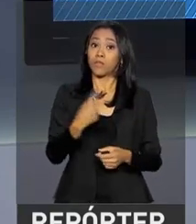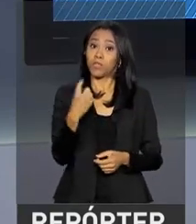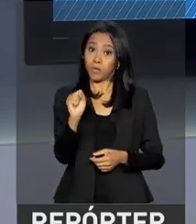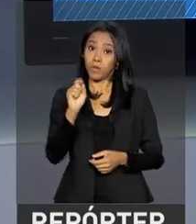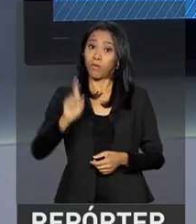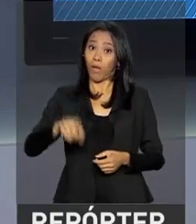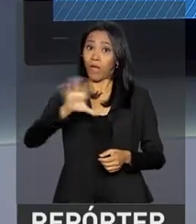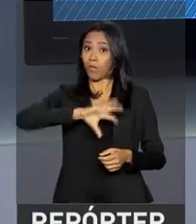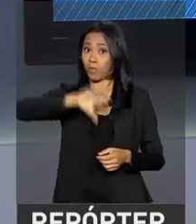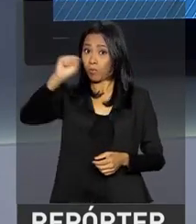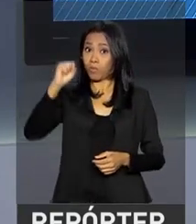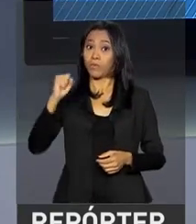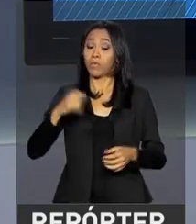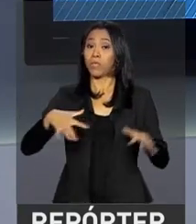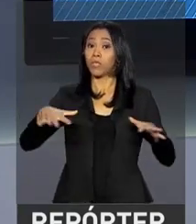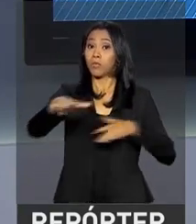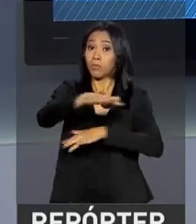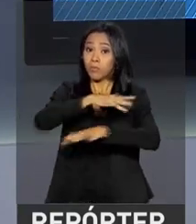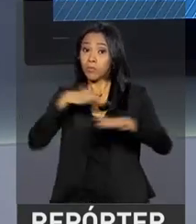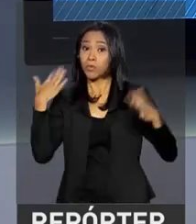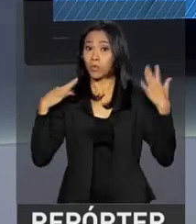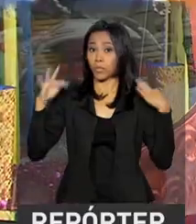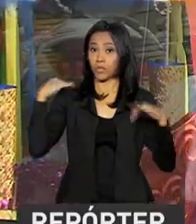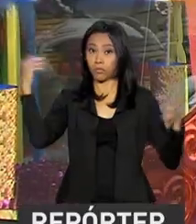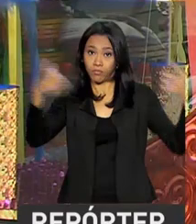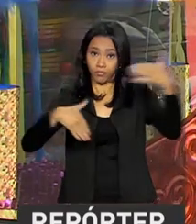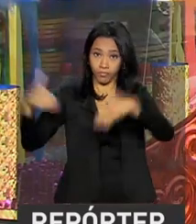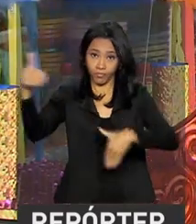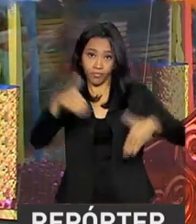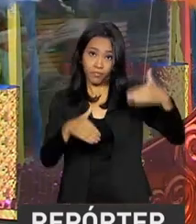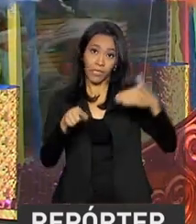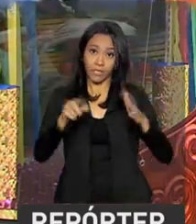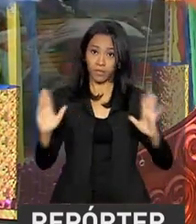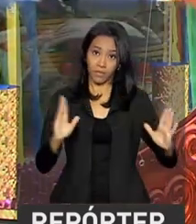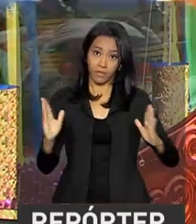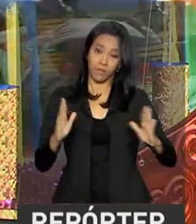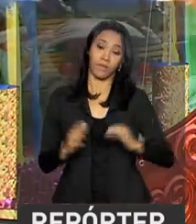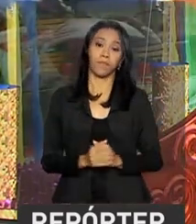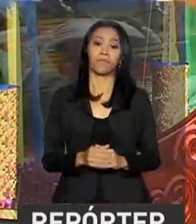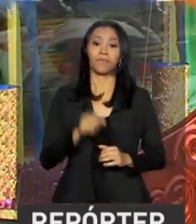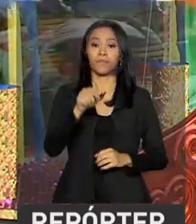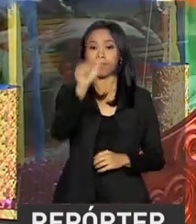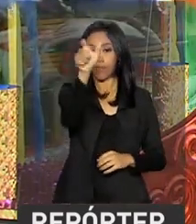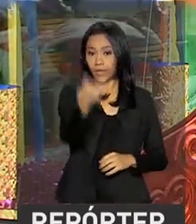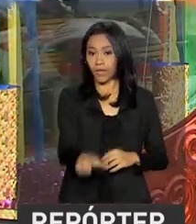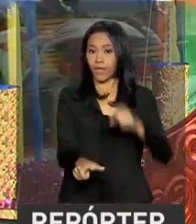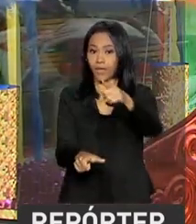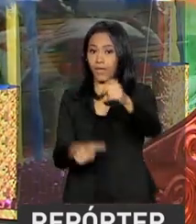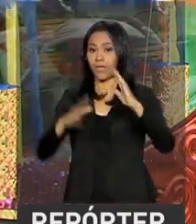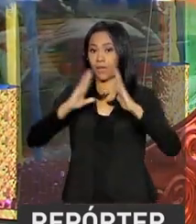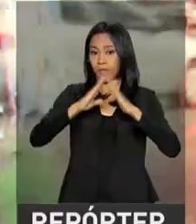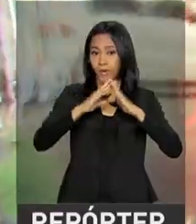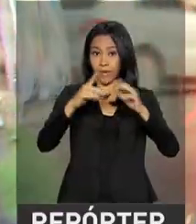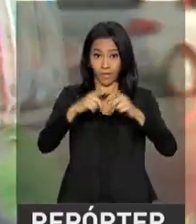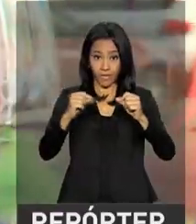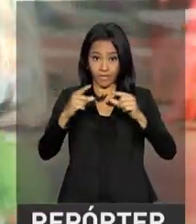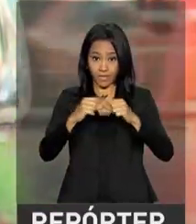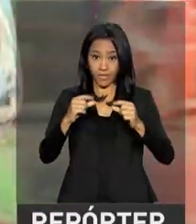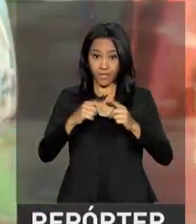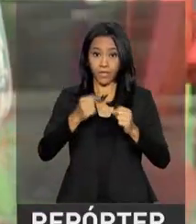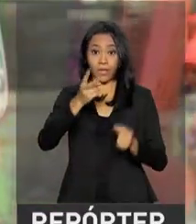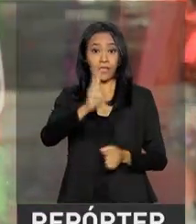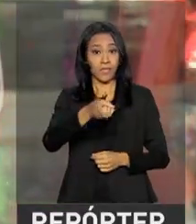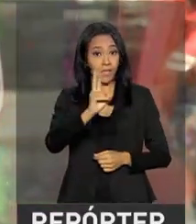turística durante o período da festa para samir que mora em brasília carnaval sempre foi